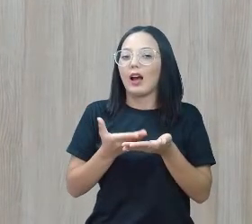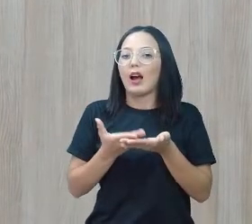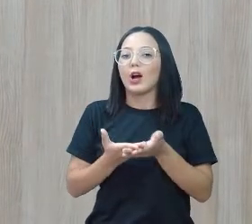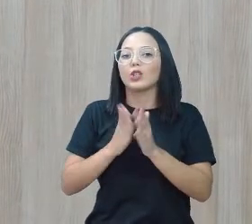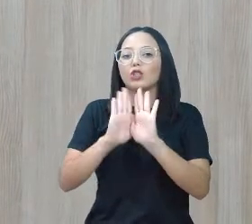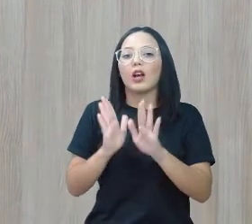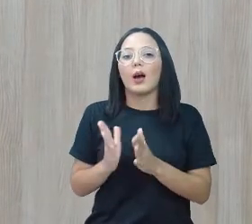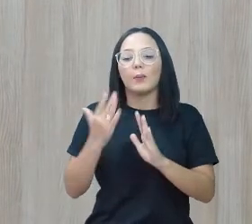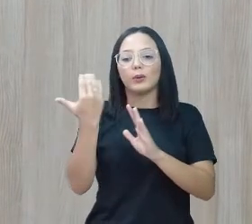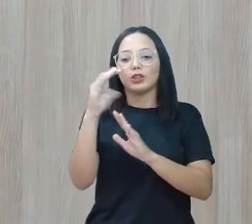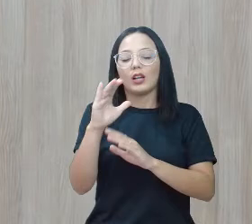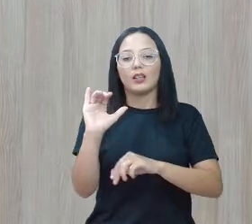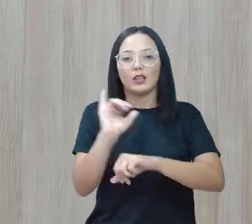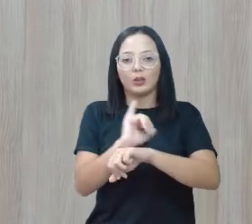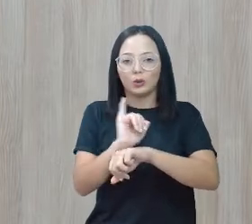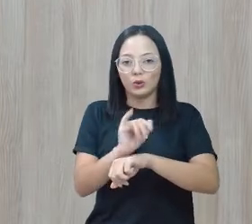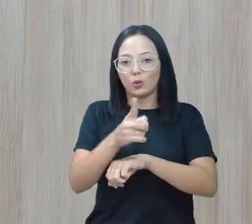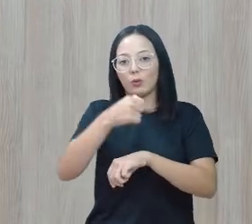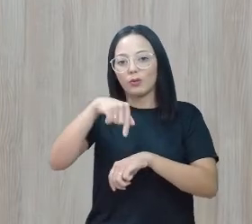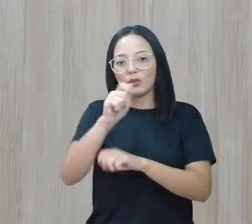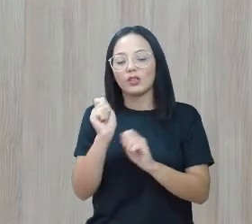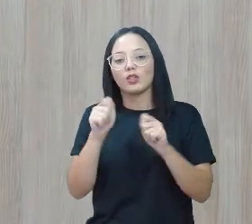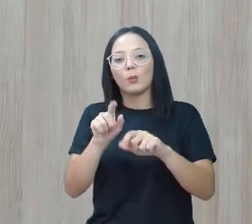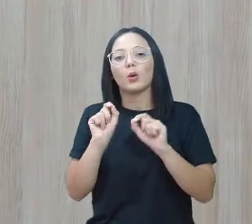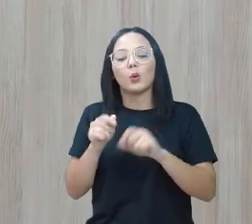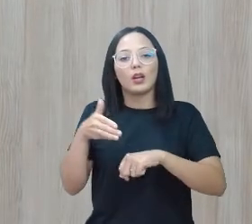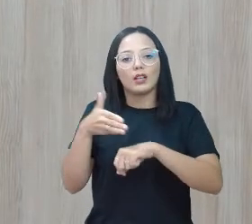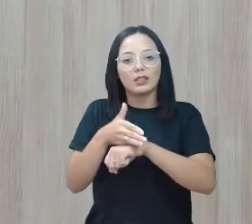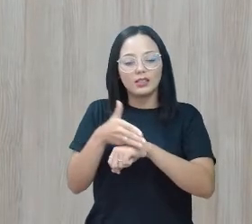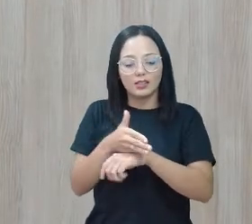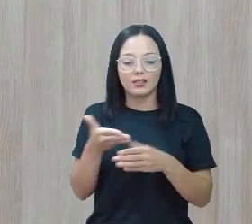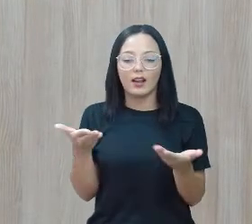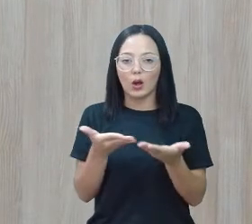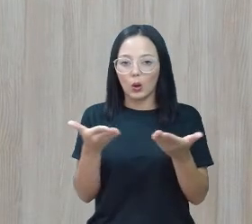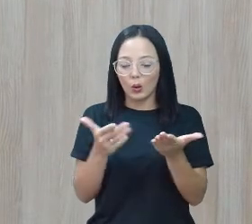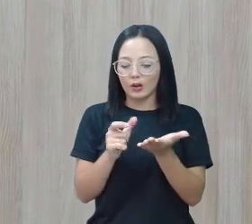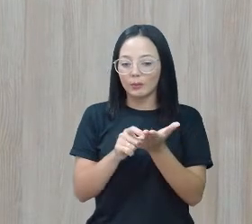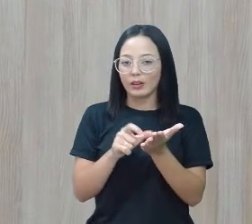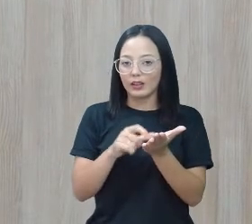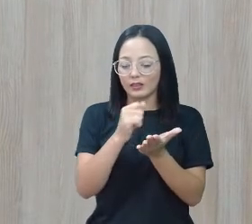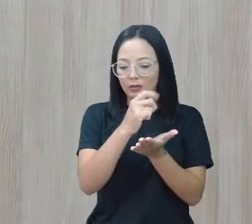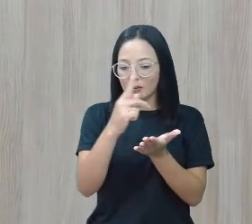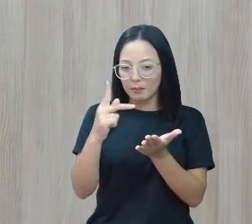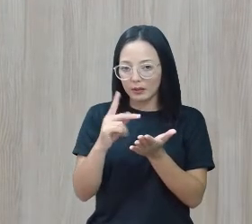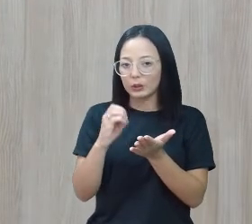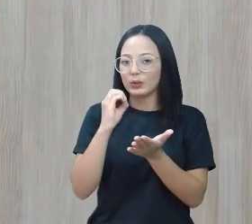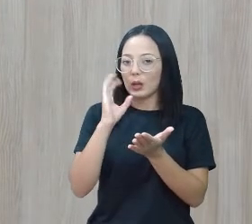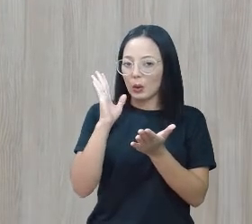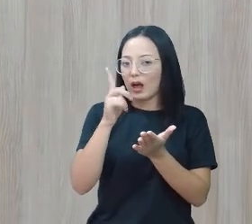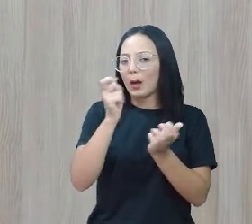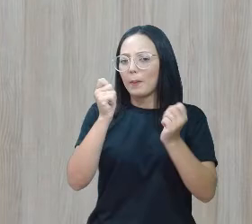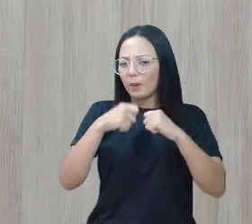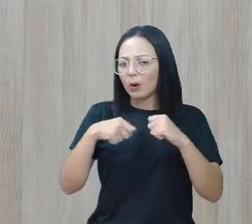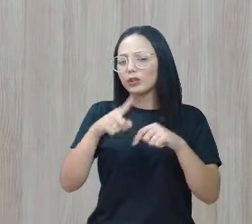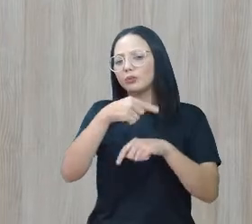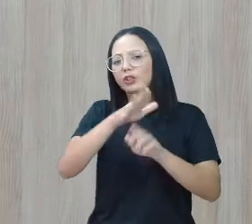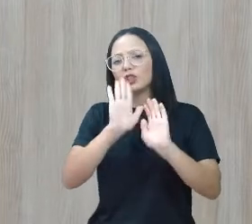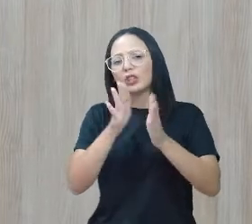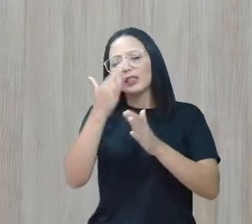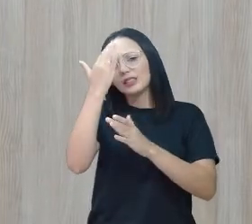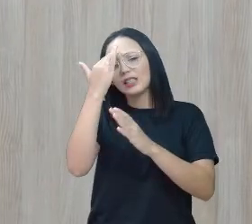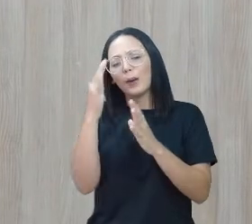fica lá no YouTube, vocês podem acessar agora, não é, o nosso aplicativo pelo celular. Vocês já sabem